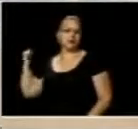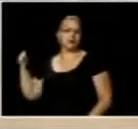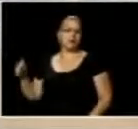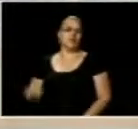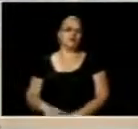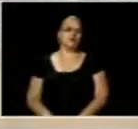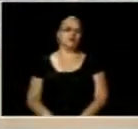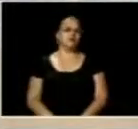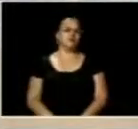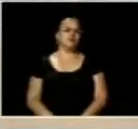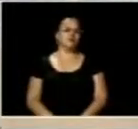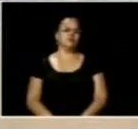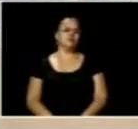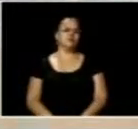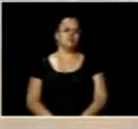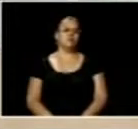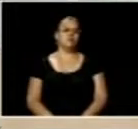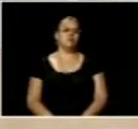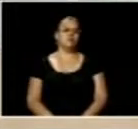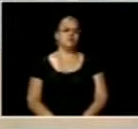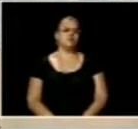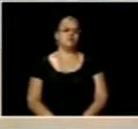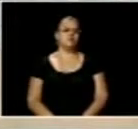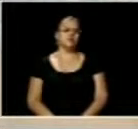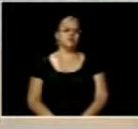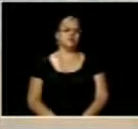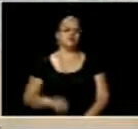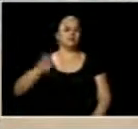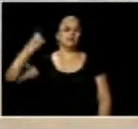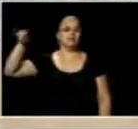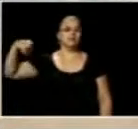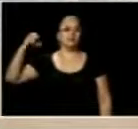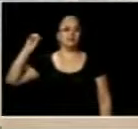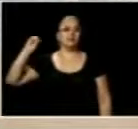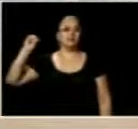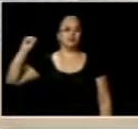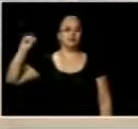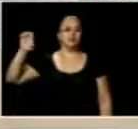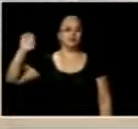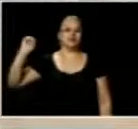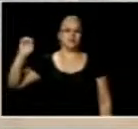Saldi, José Antônio Saldi. Foi o primeiro. Então,